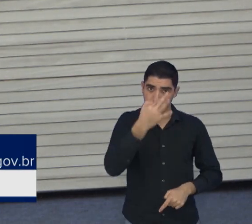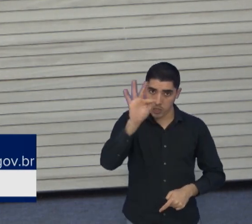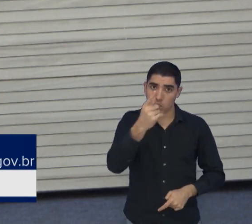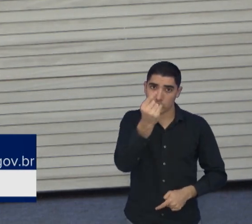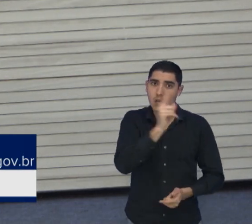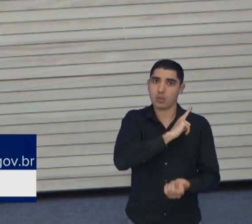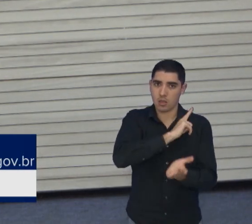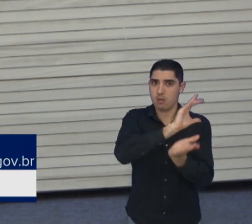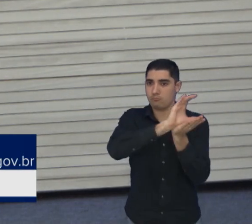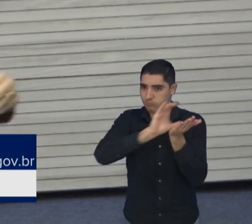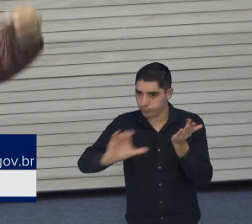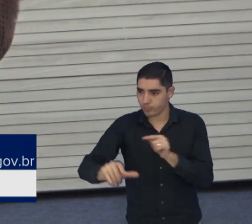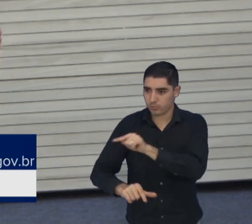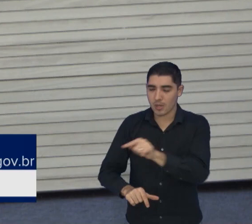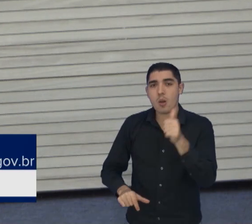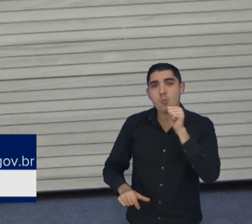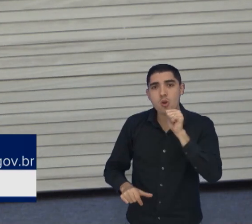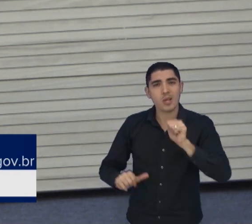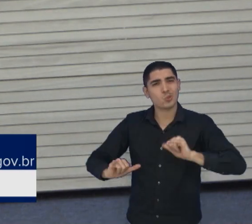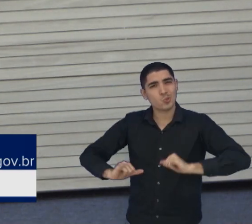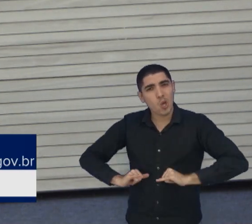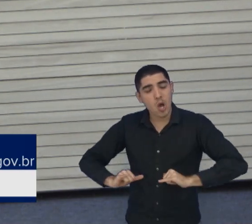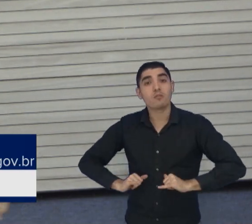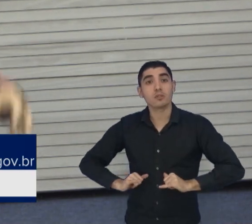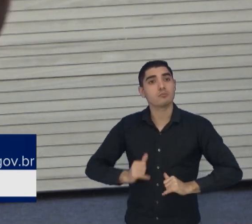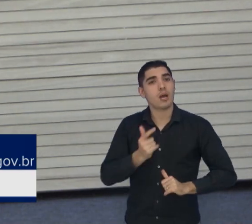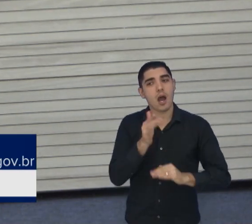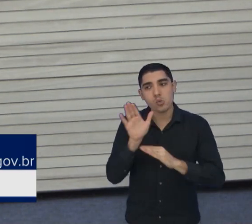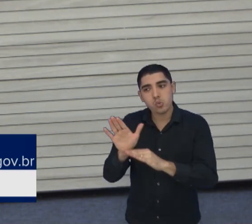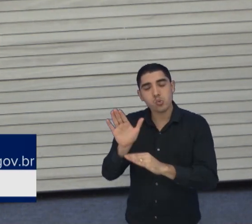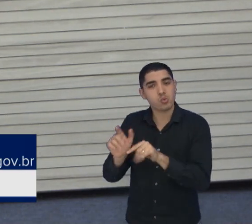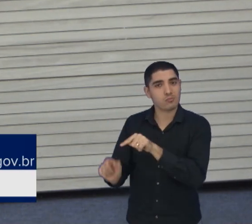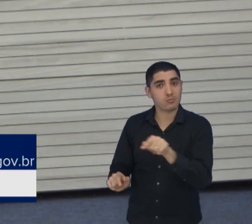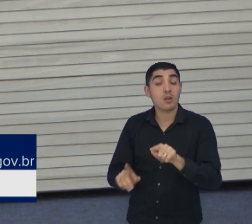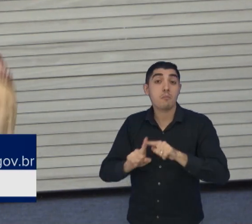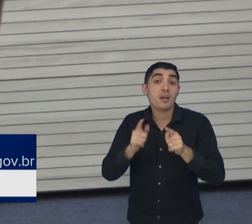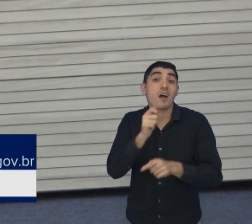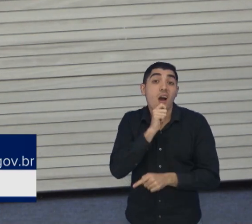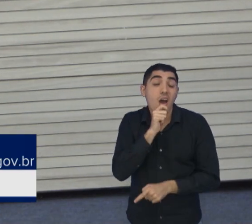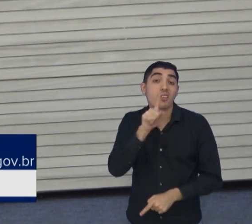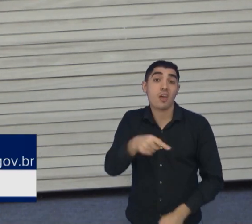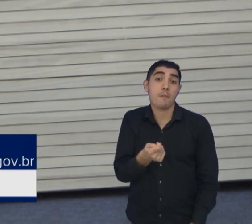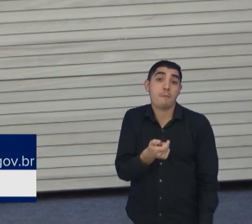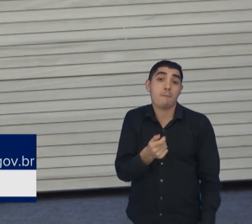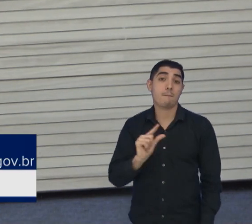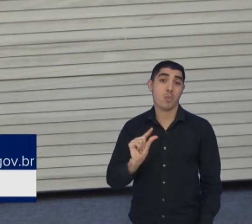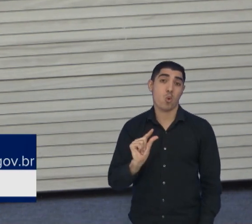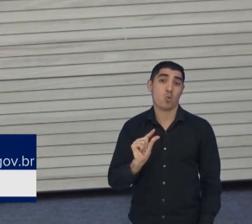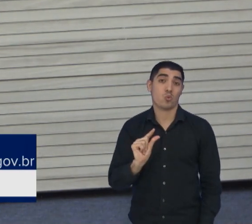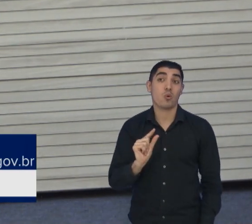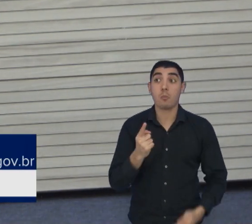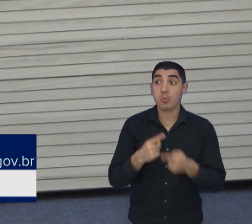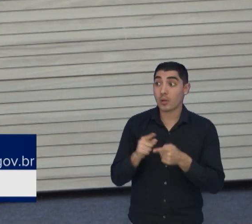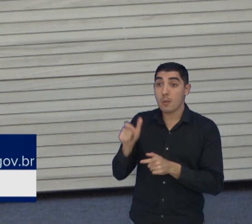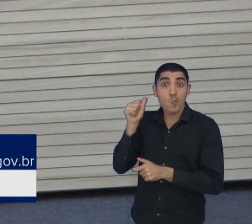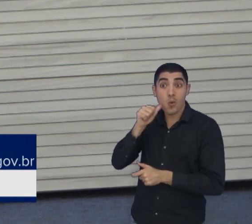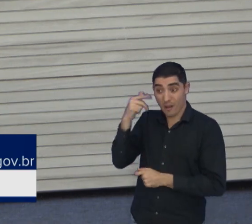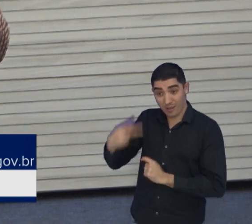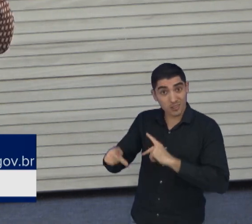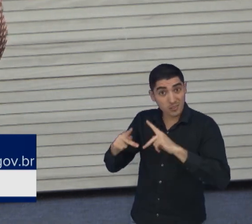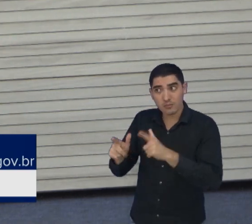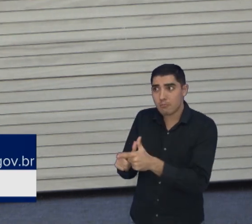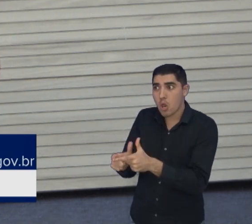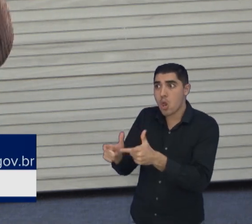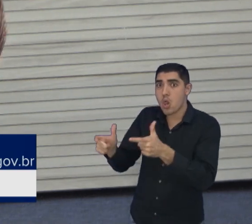da violência contra as mulheres, ao auxílio dessas mulheres, mas é insuficiente diante do número que tem aumentado nas cidades.